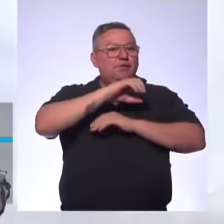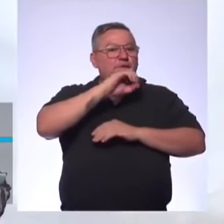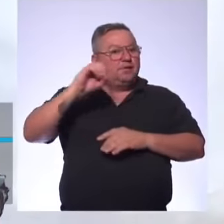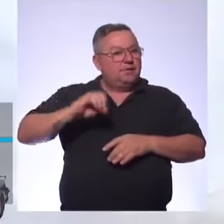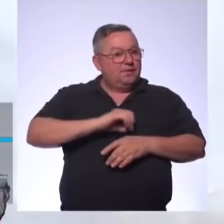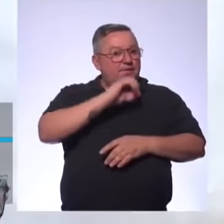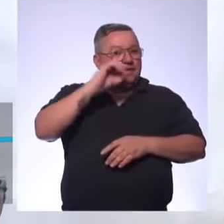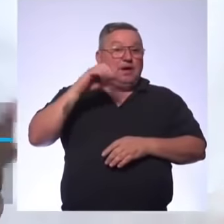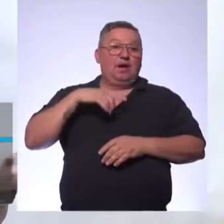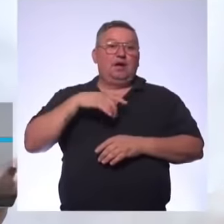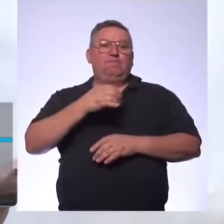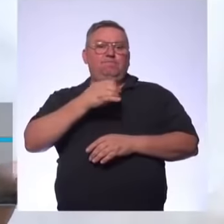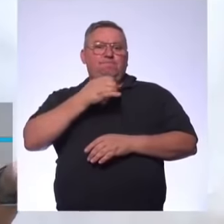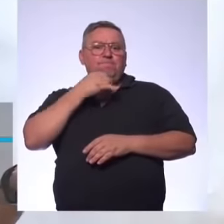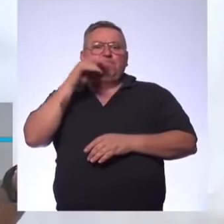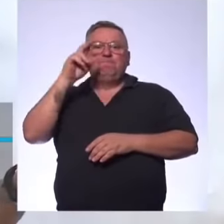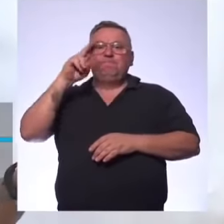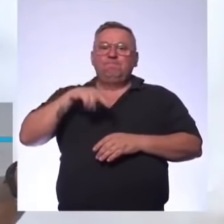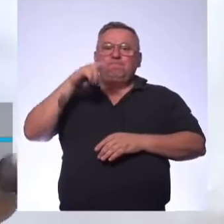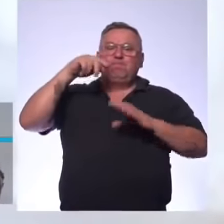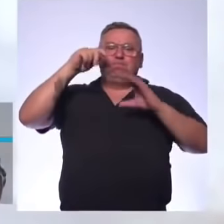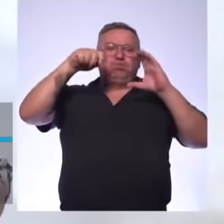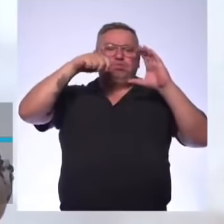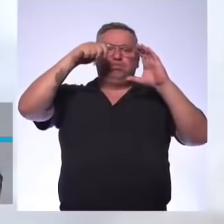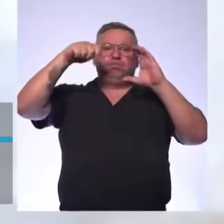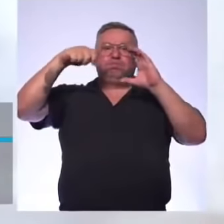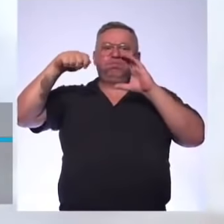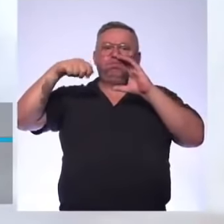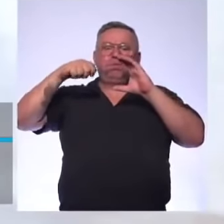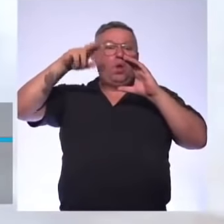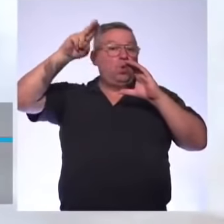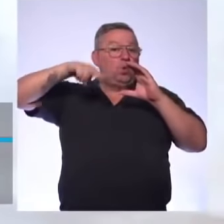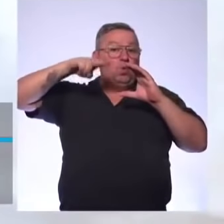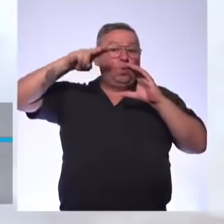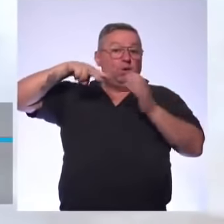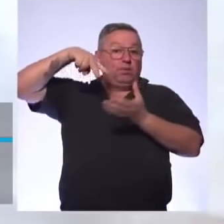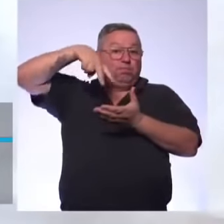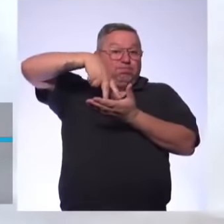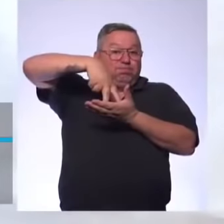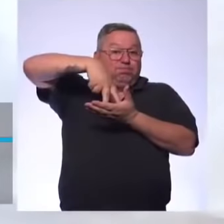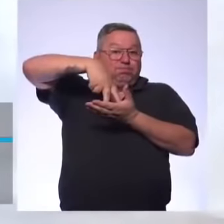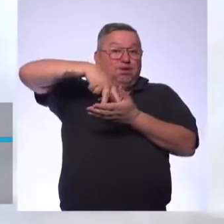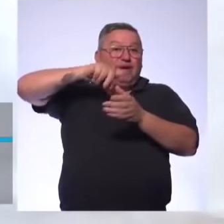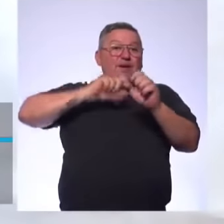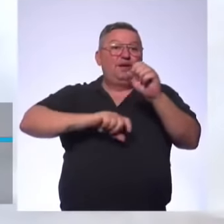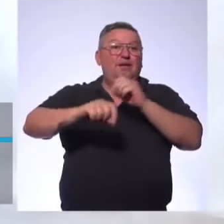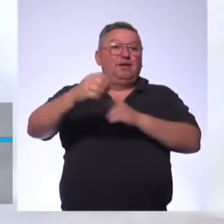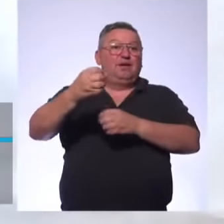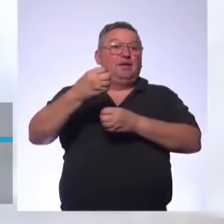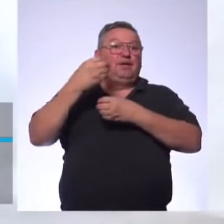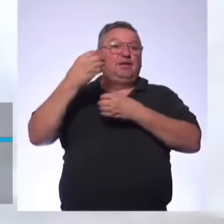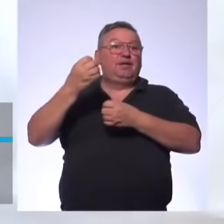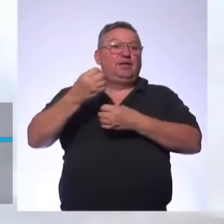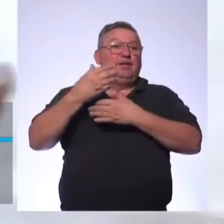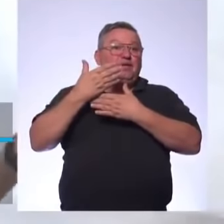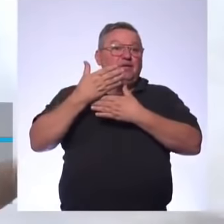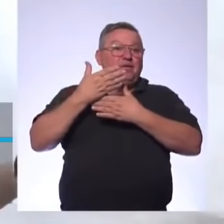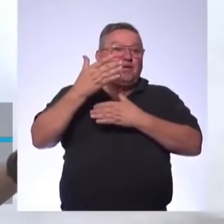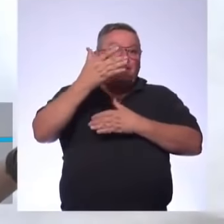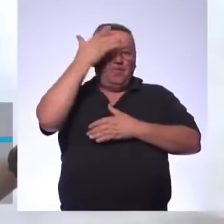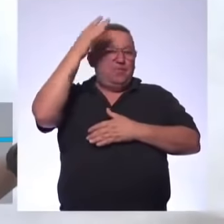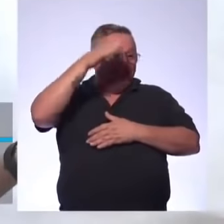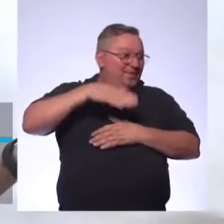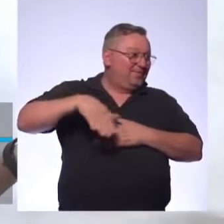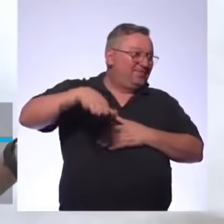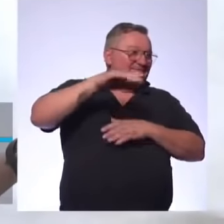mídias Eu por exemplo eu nunca estive na frente de uma de uma câmera nunca gravei nada quem me ensinou isso quem foram a